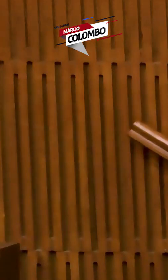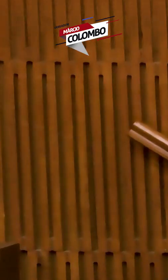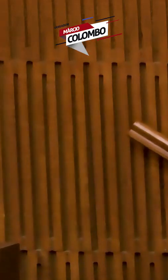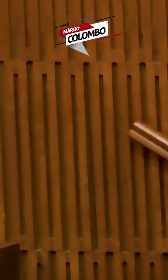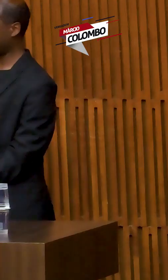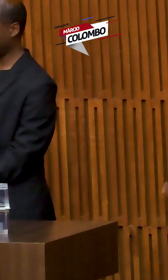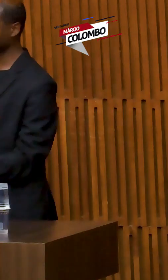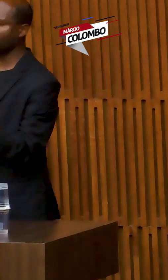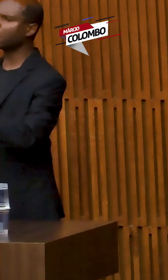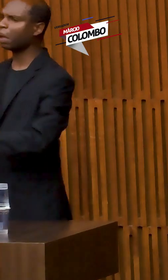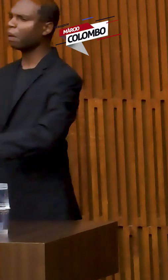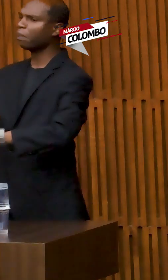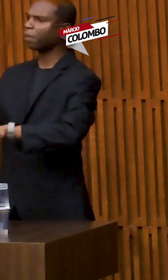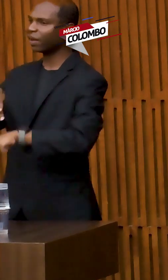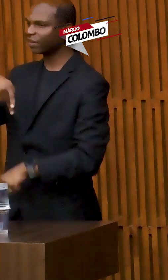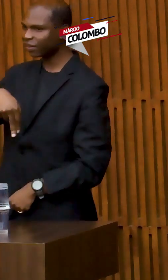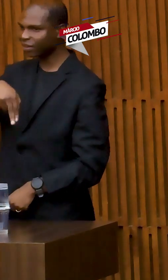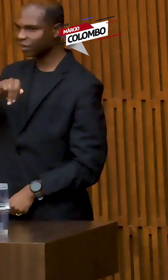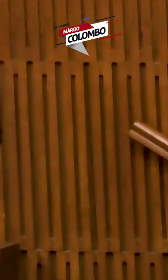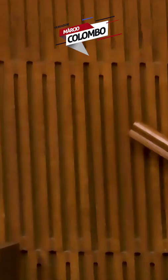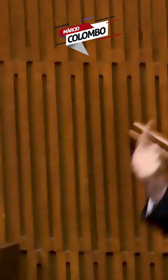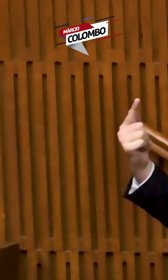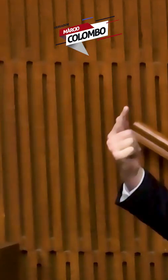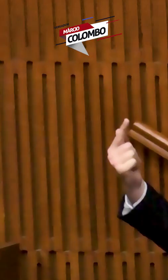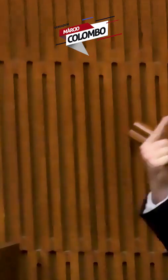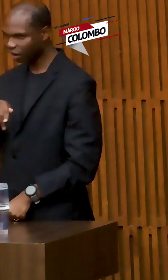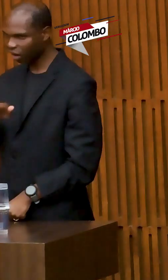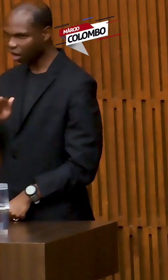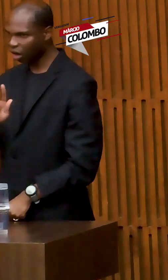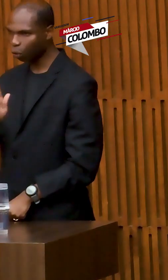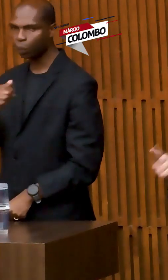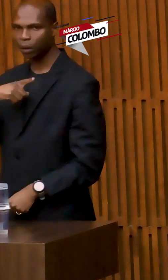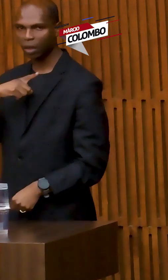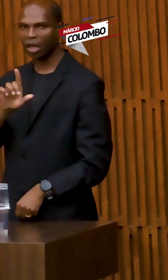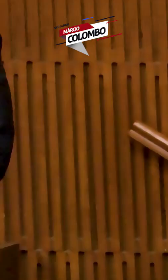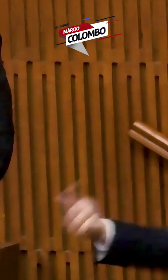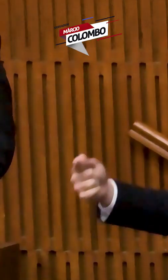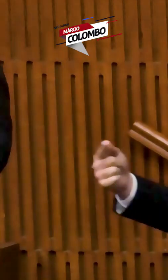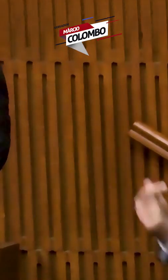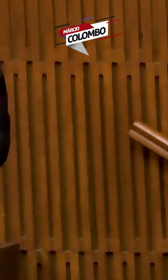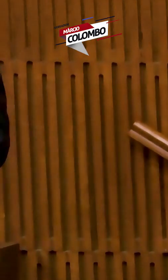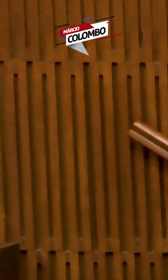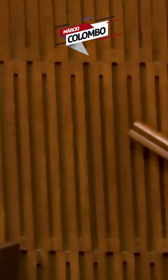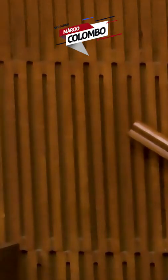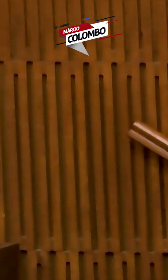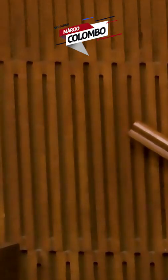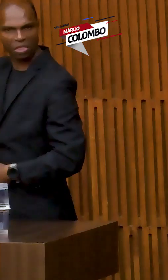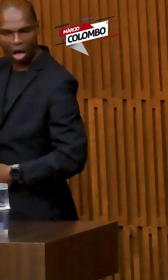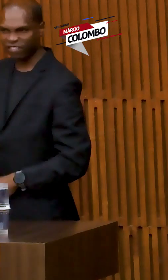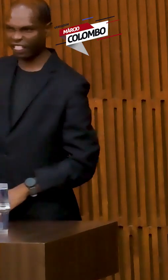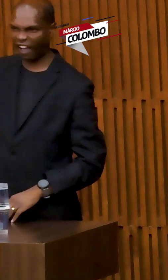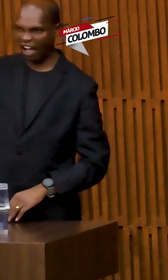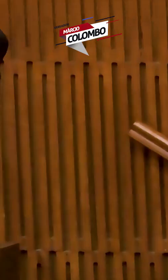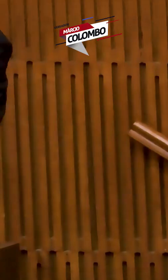a Nicarágua, outro país onde temos Daniel Ortega, que mata líderes religiosos, persegue seus oponentes.